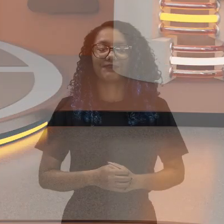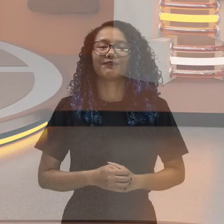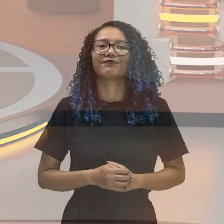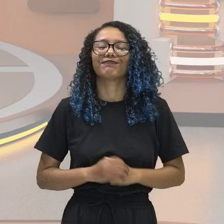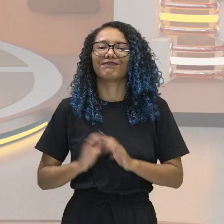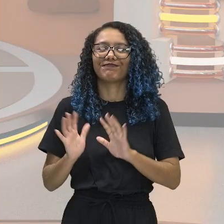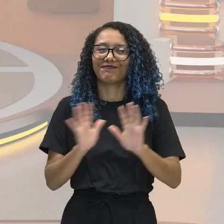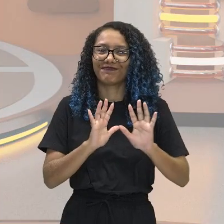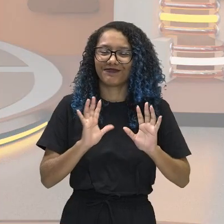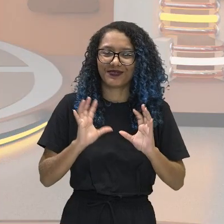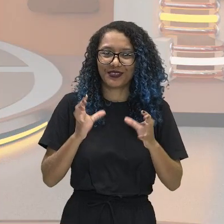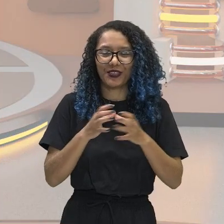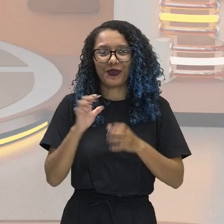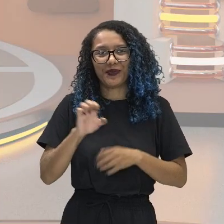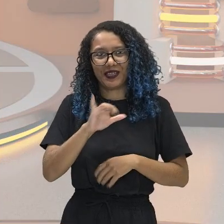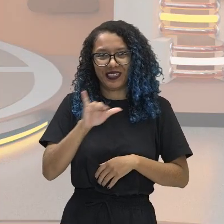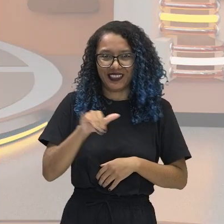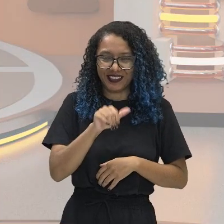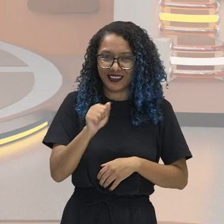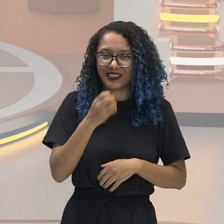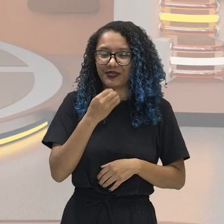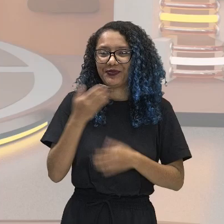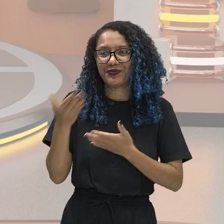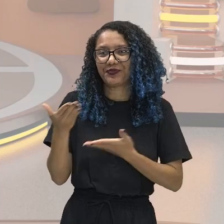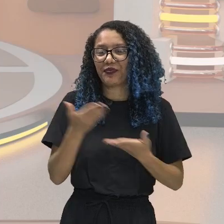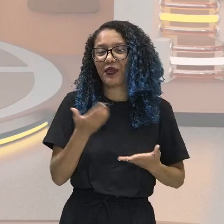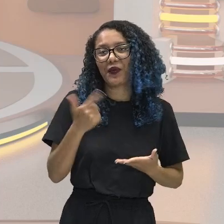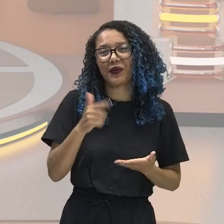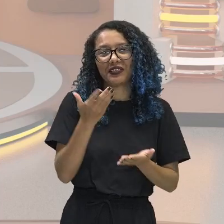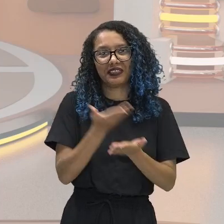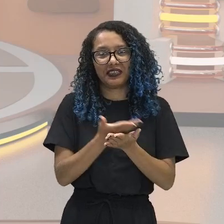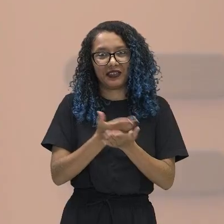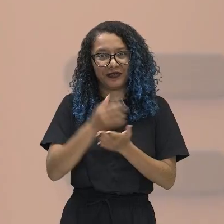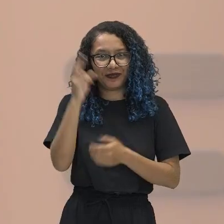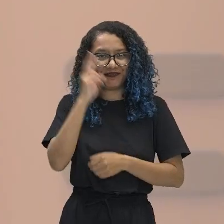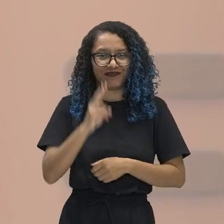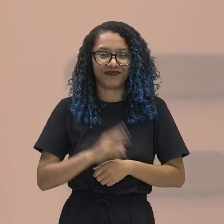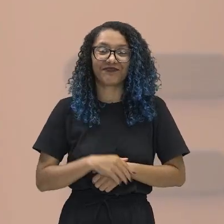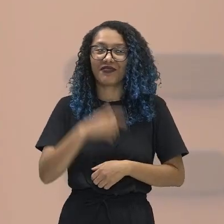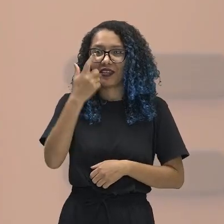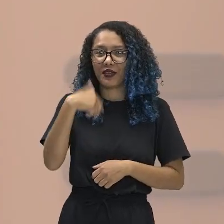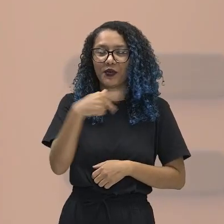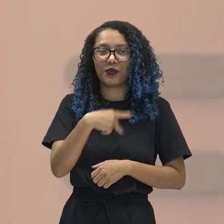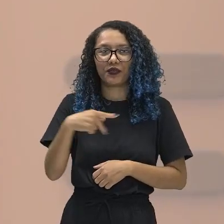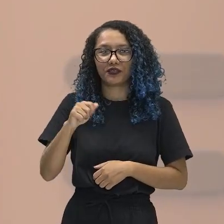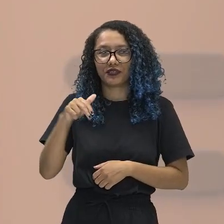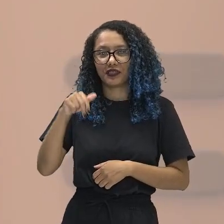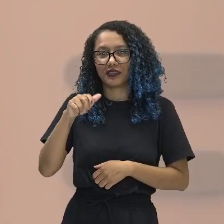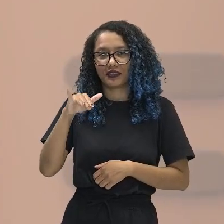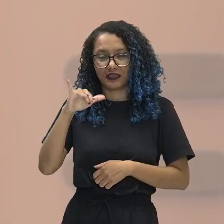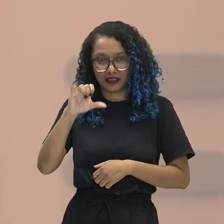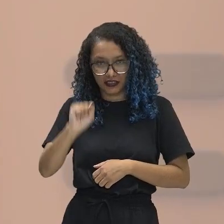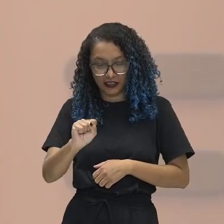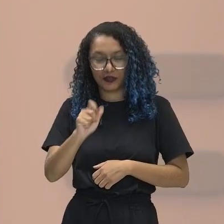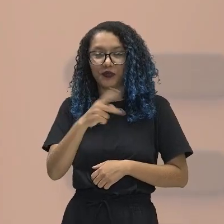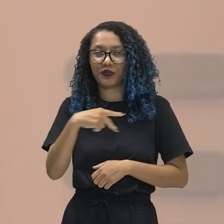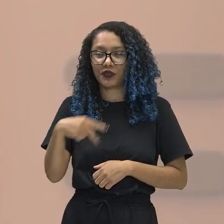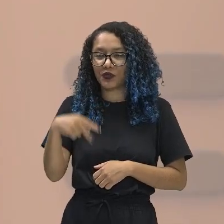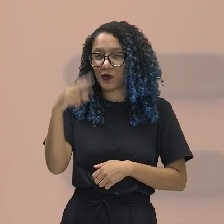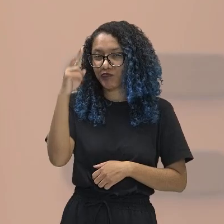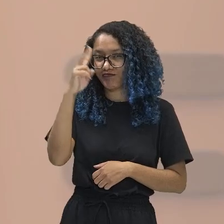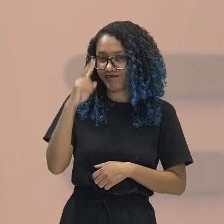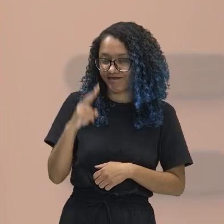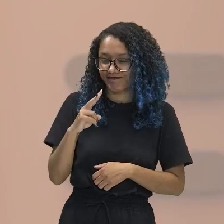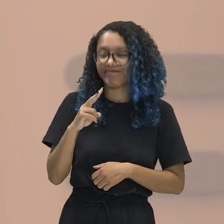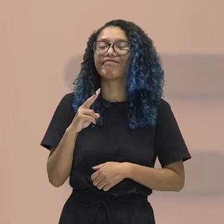Turminha boa da nossa educação de jovens e adultos, sejam bem-vindos a mais uma aula de História. Eu sou o professor Ananias Carvalho, seu professor de História, então vamos